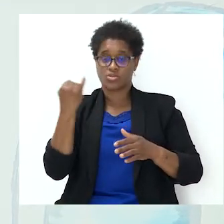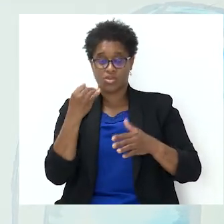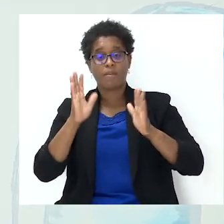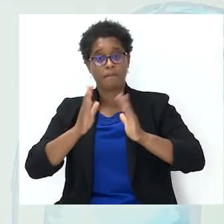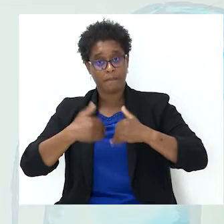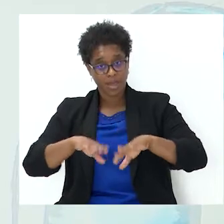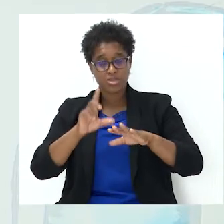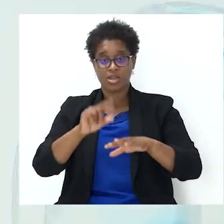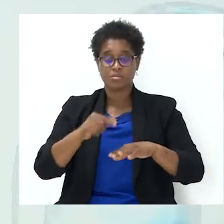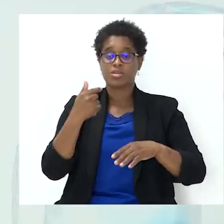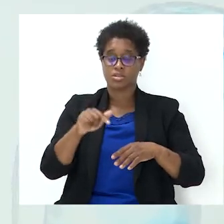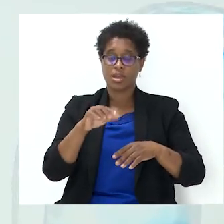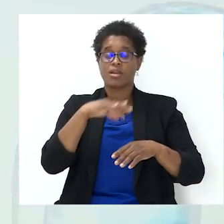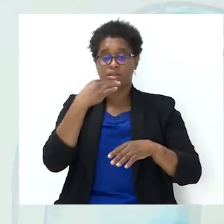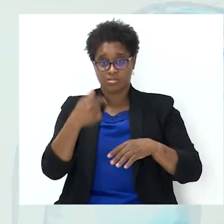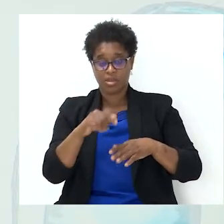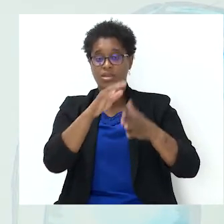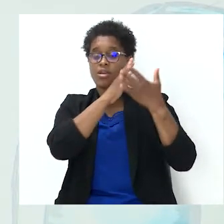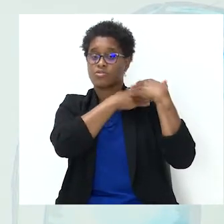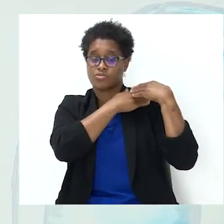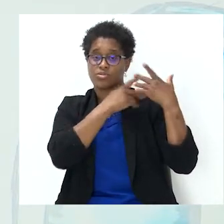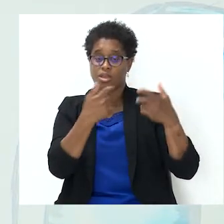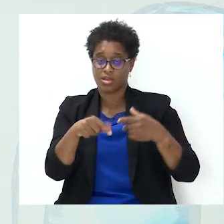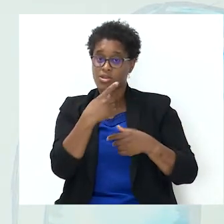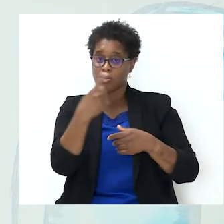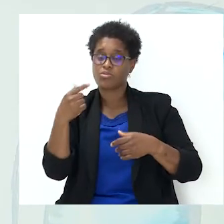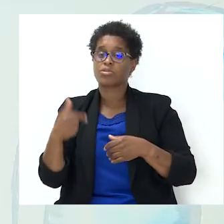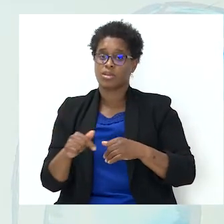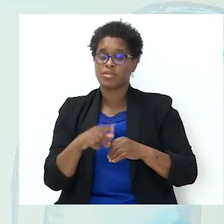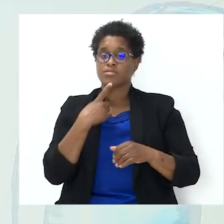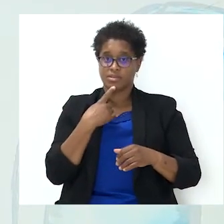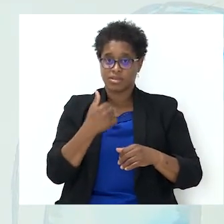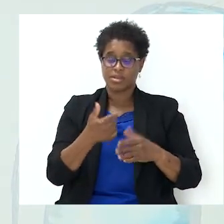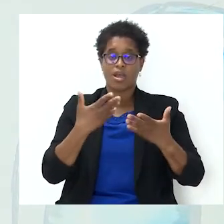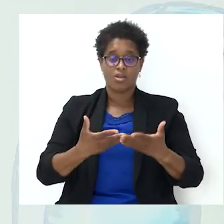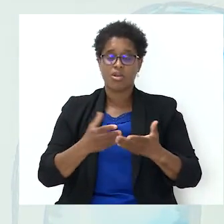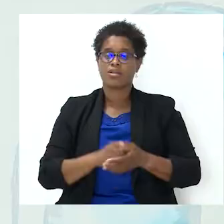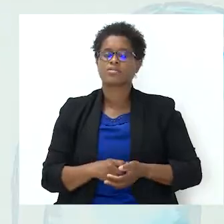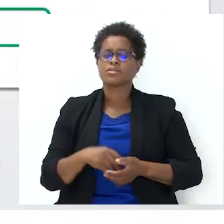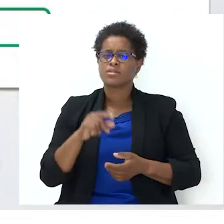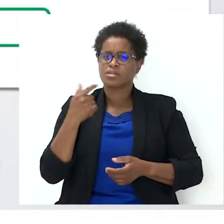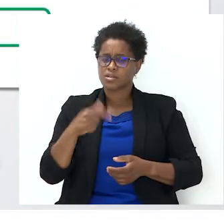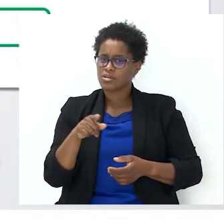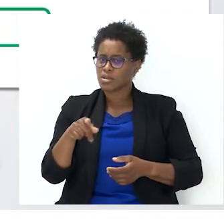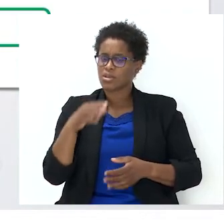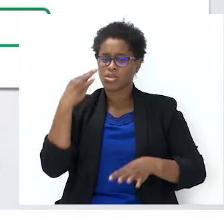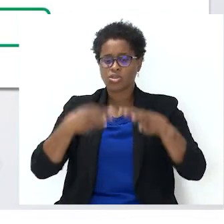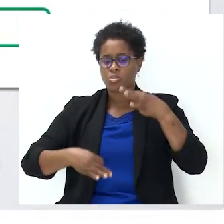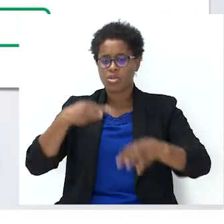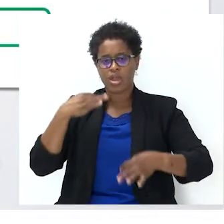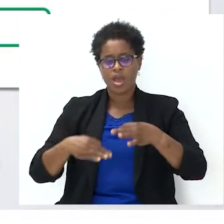já falamos das funções que cada um desempenha, não é? Agora, temos aqui